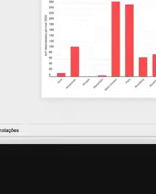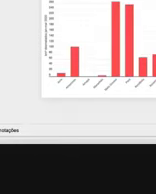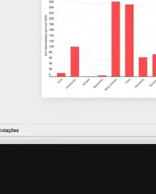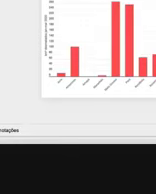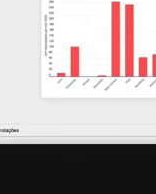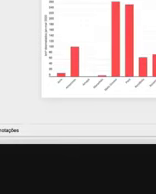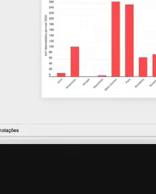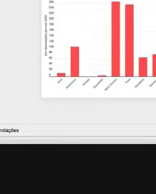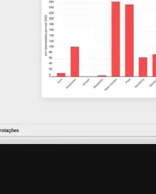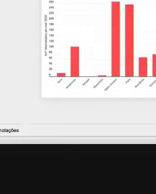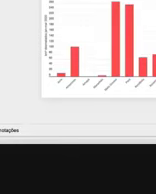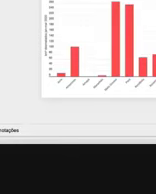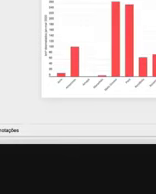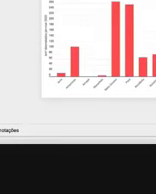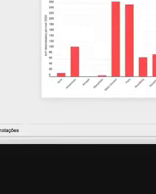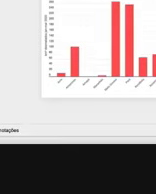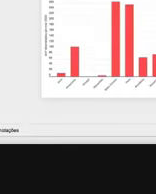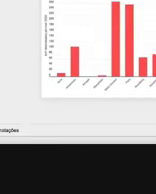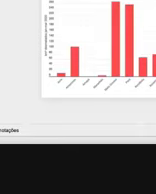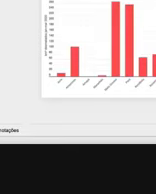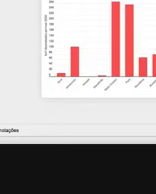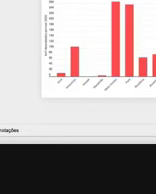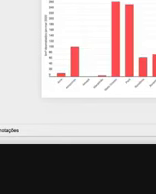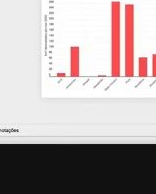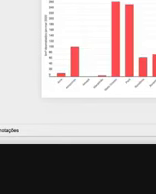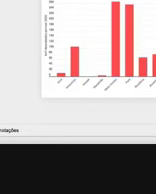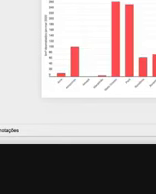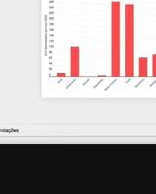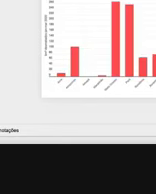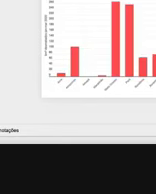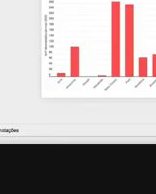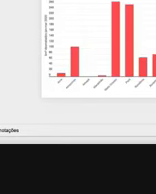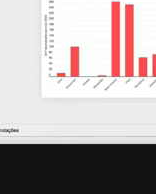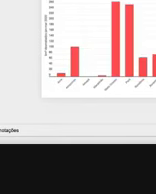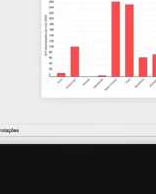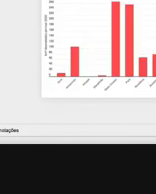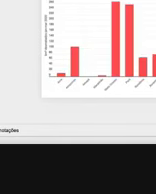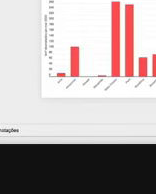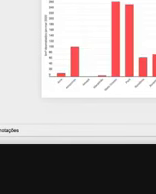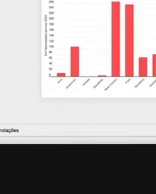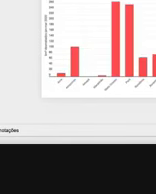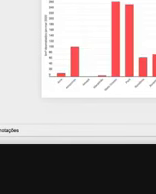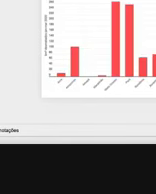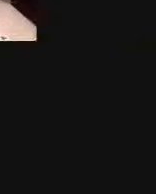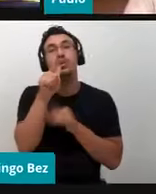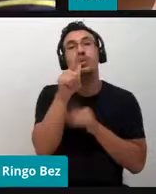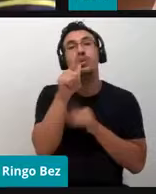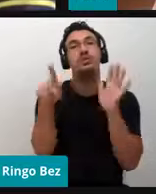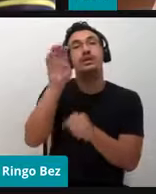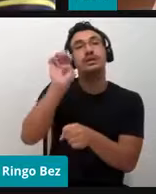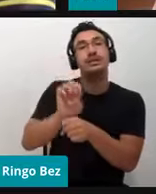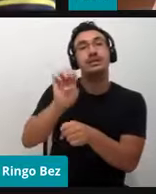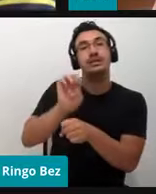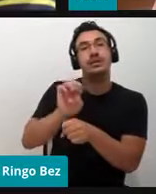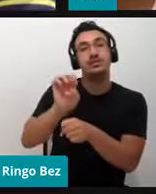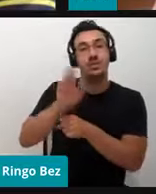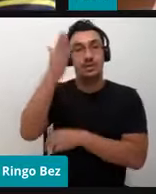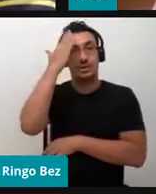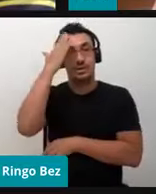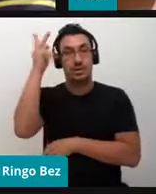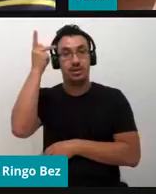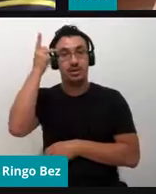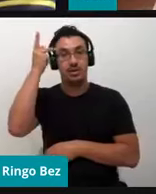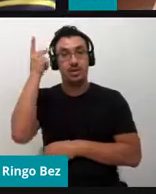crise hídrica, não é algo que está agora. Nós tivemos uma crise hídrica no estado de São Paulo, que